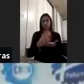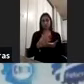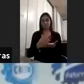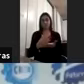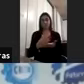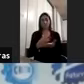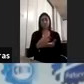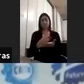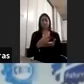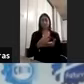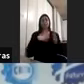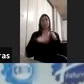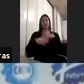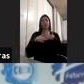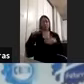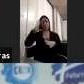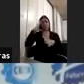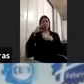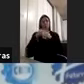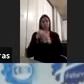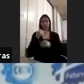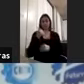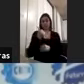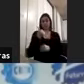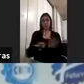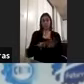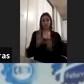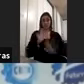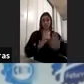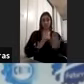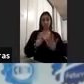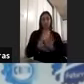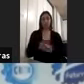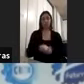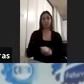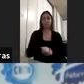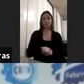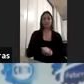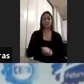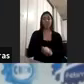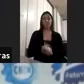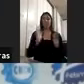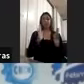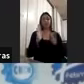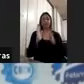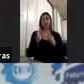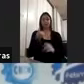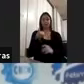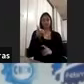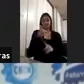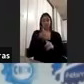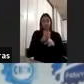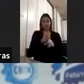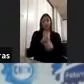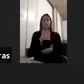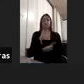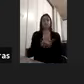pouquinho, porque eu quero entender e que todos também entendam. Enquanto eles não aceitam essa restrição, ele continua na linha fazendo o que está